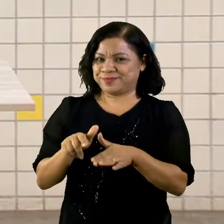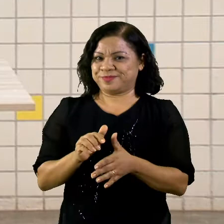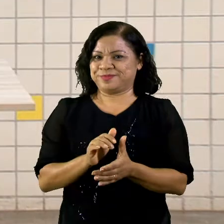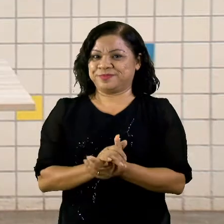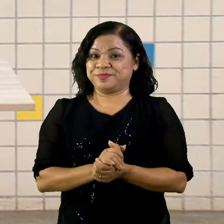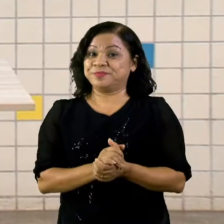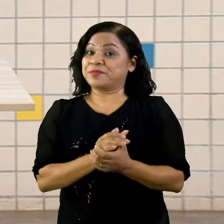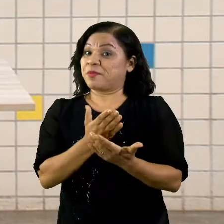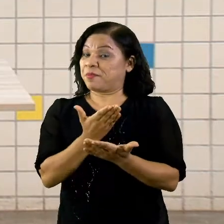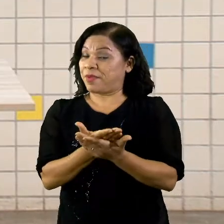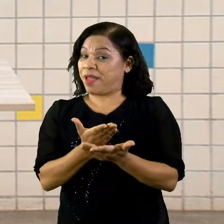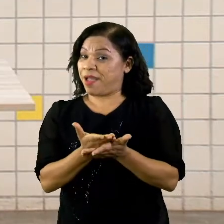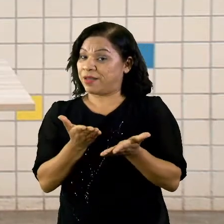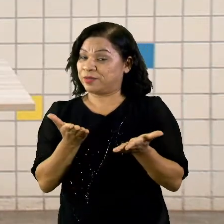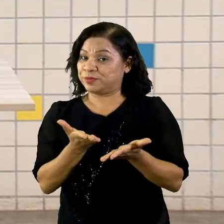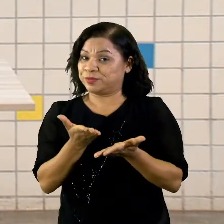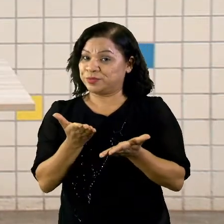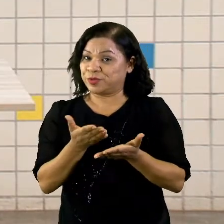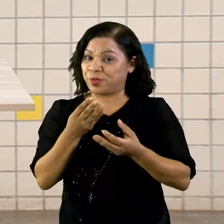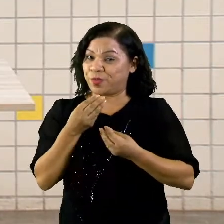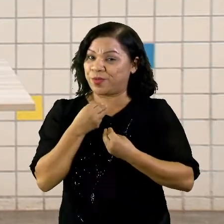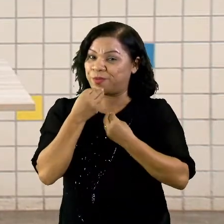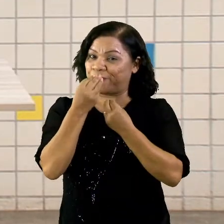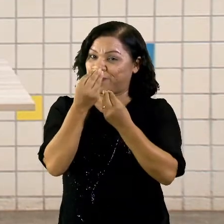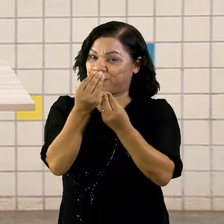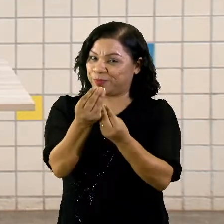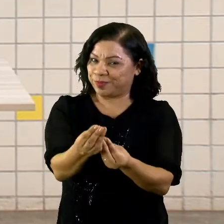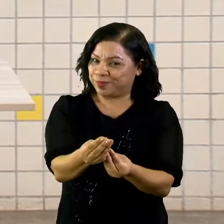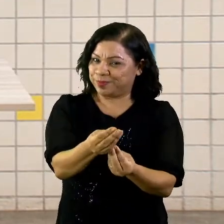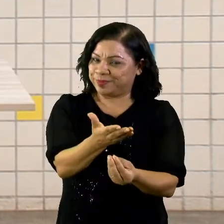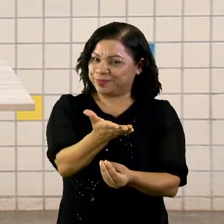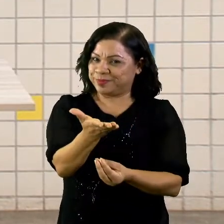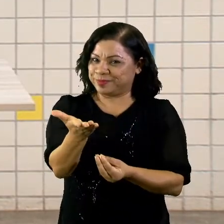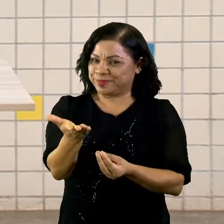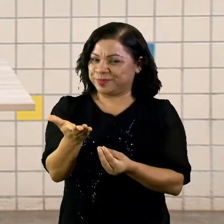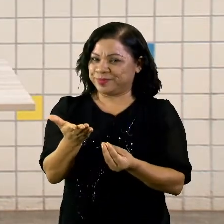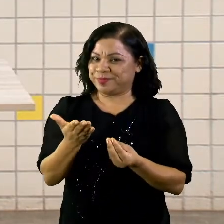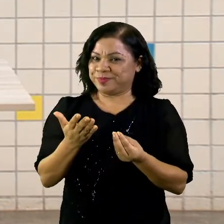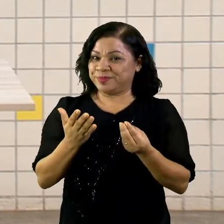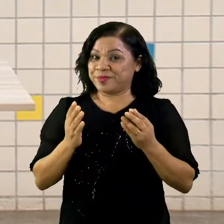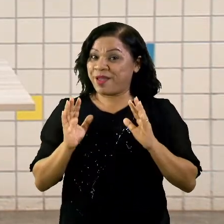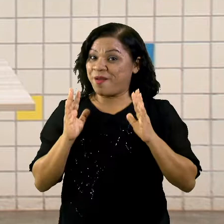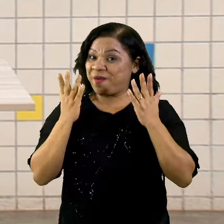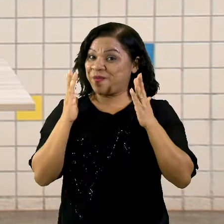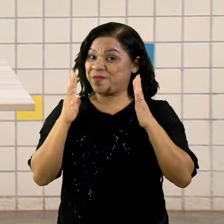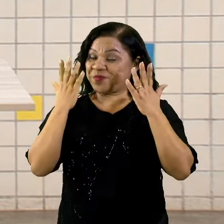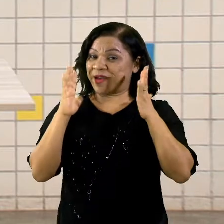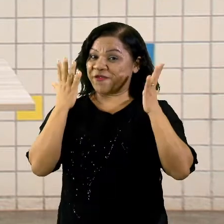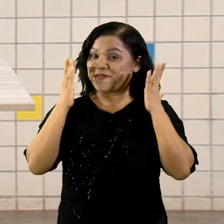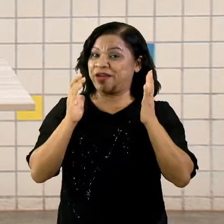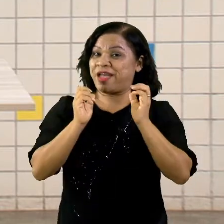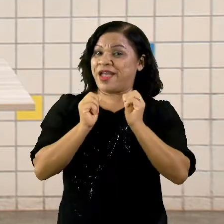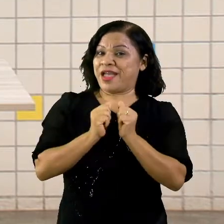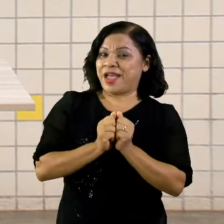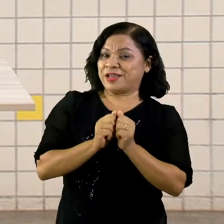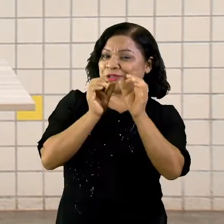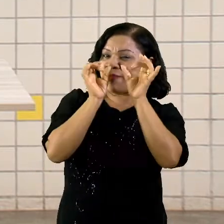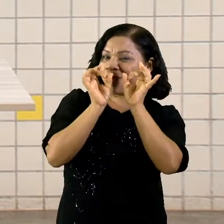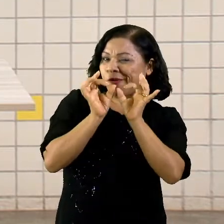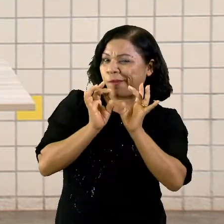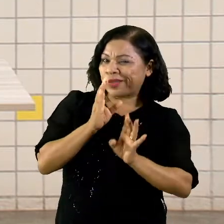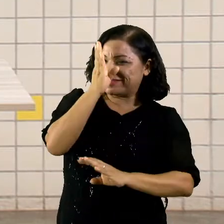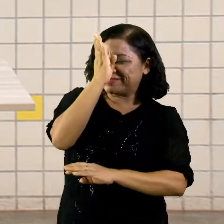a aula de hoje, eu trouxe para vocês uma festa que é muito típica no Brasil.